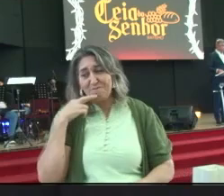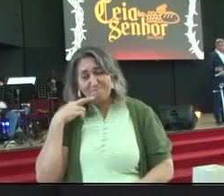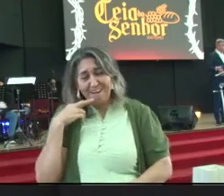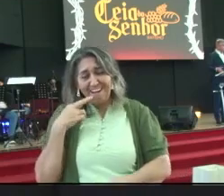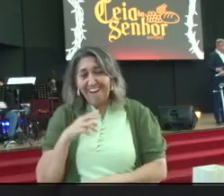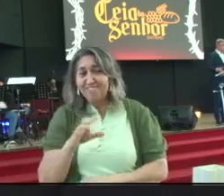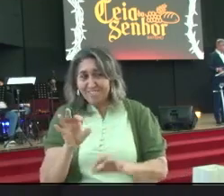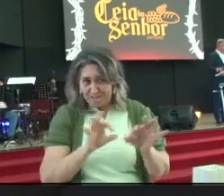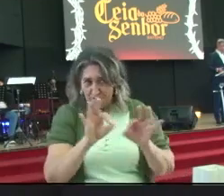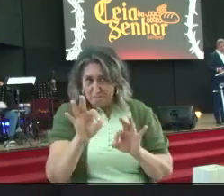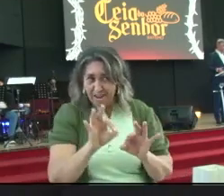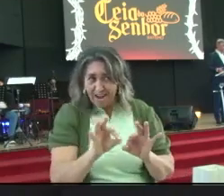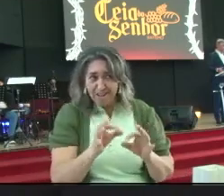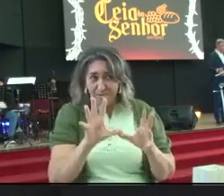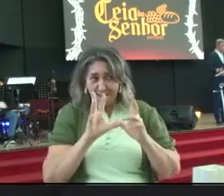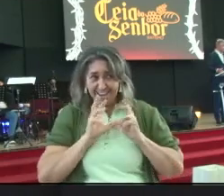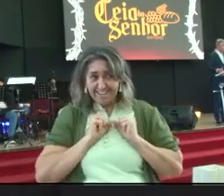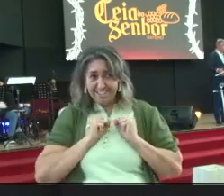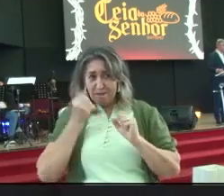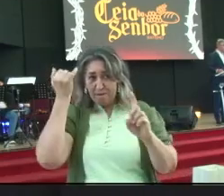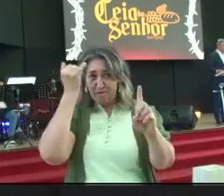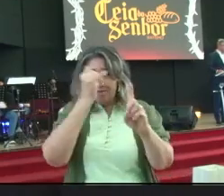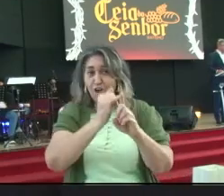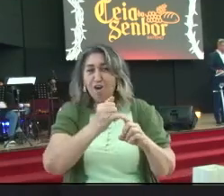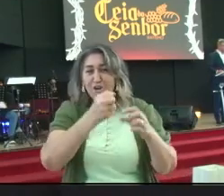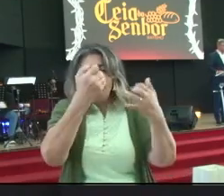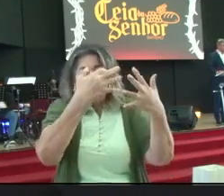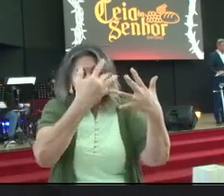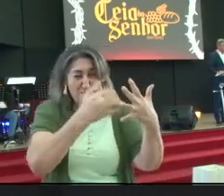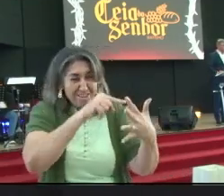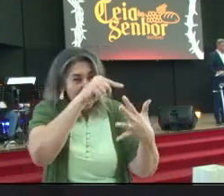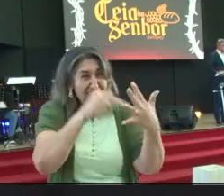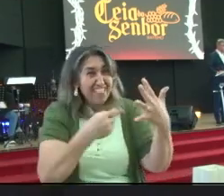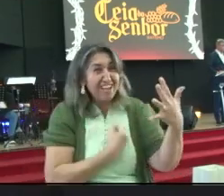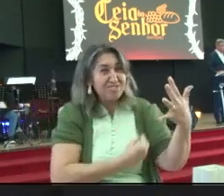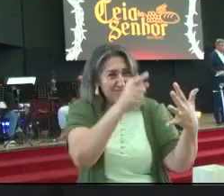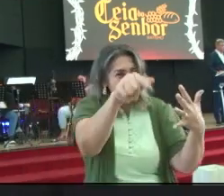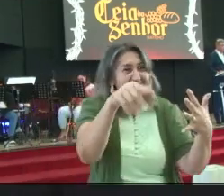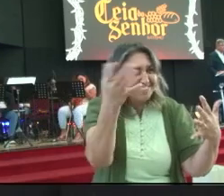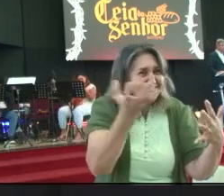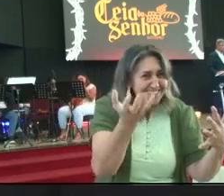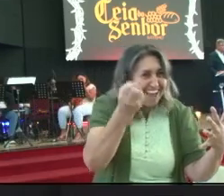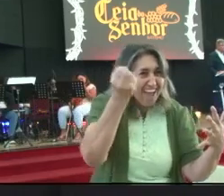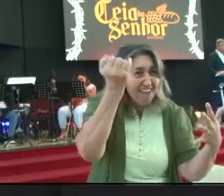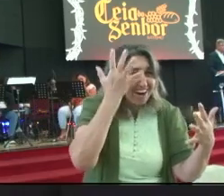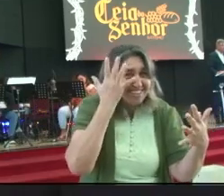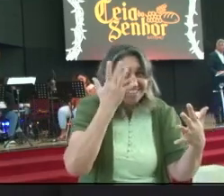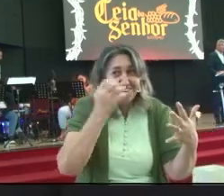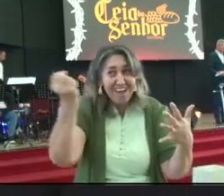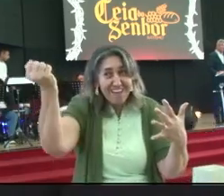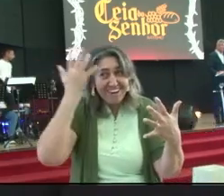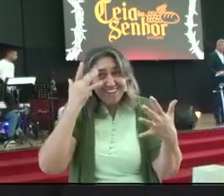Estão preparados? Vou revelar a tua vida. Quantos querem uma revelação?